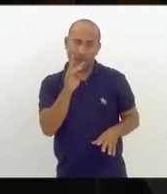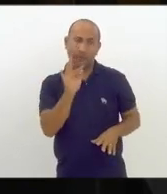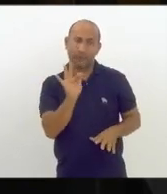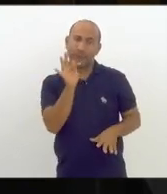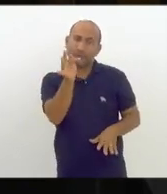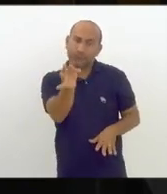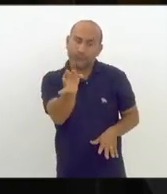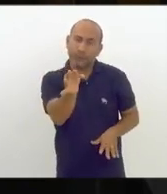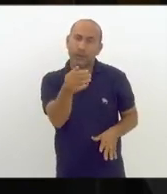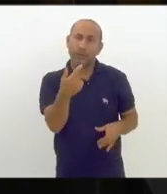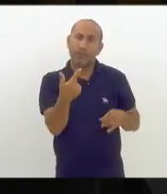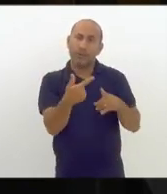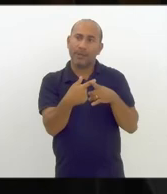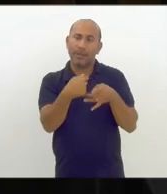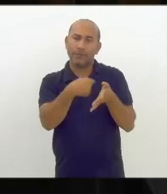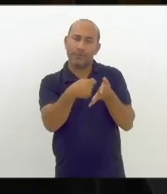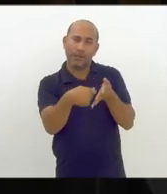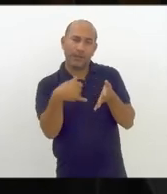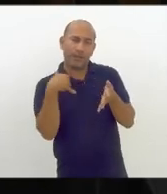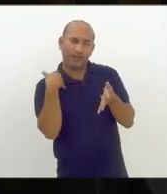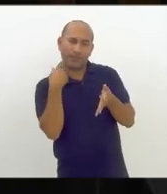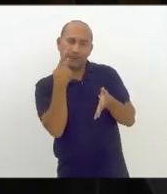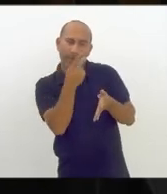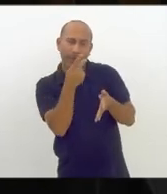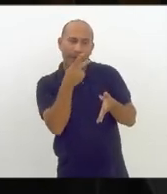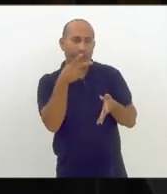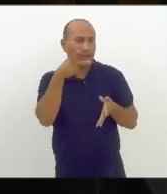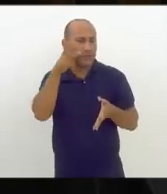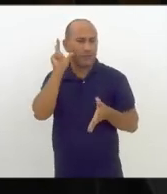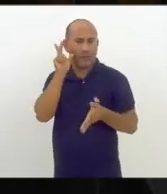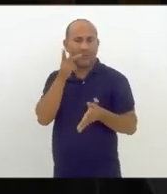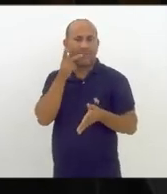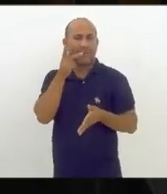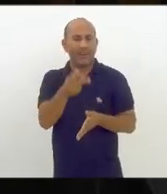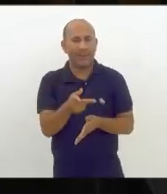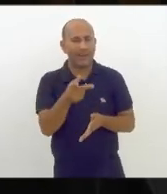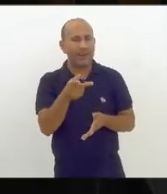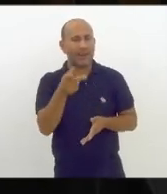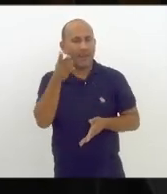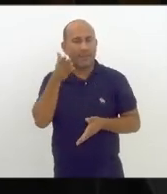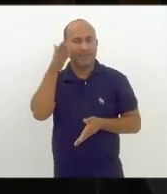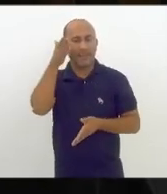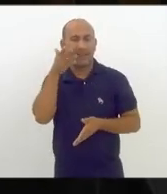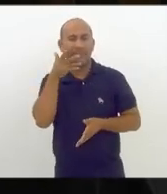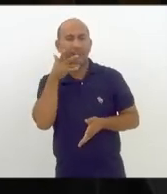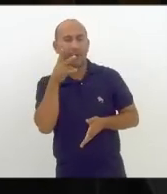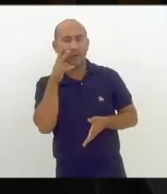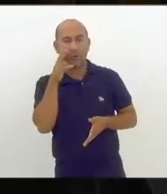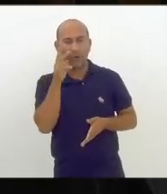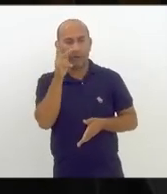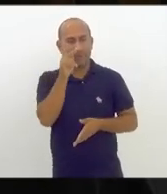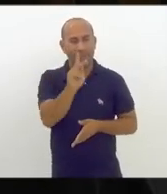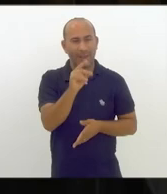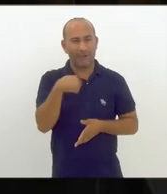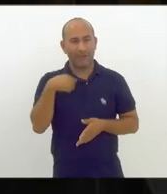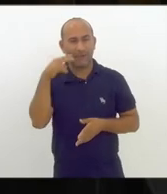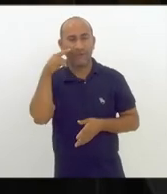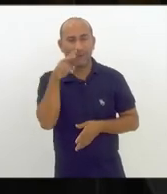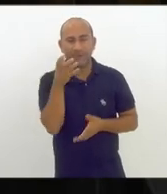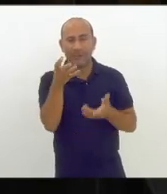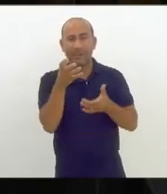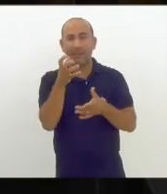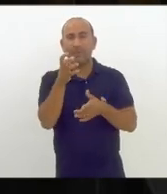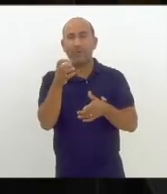eu escrevi no aniversário dela anteontem uma mensagem que eu dizia que é nos olhos dela que nós depositamos ver